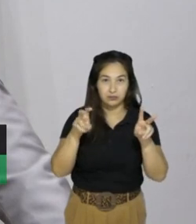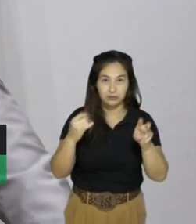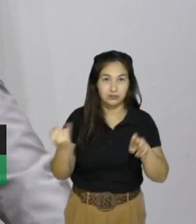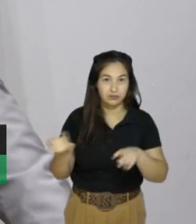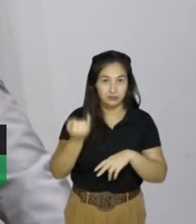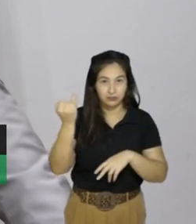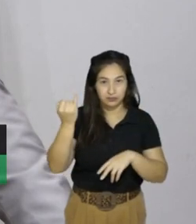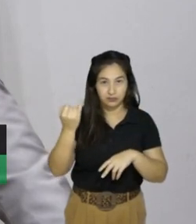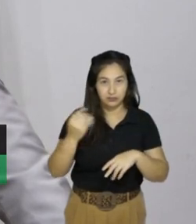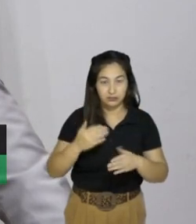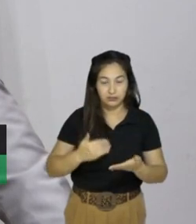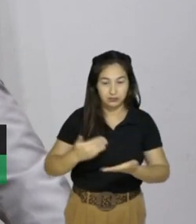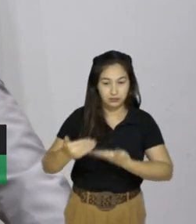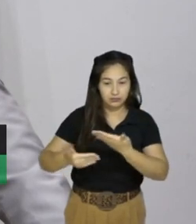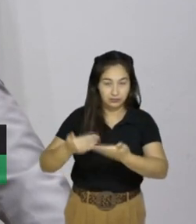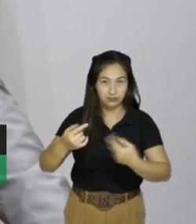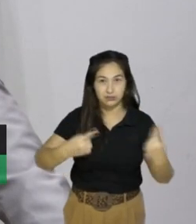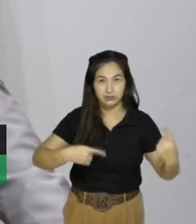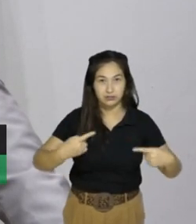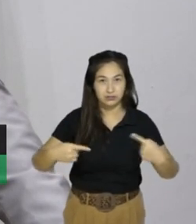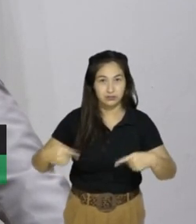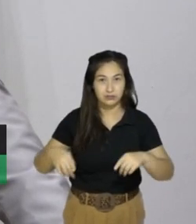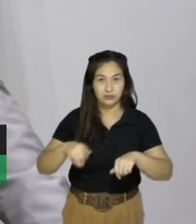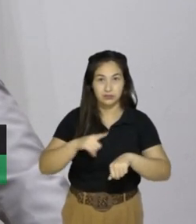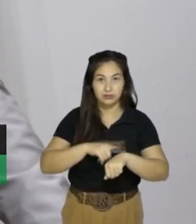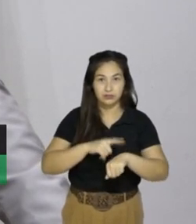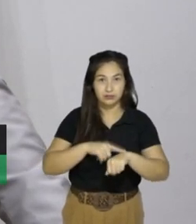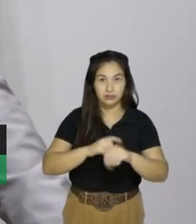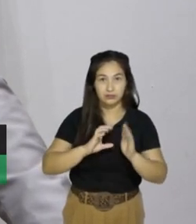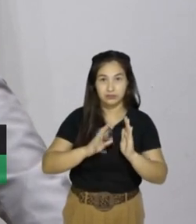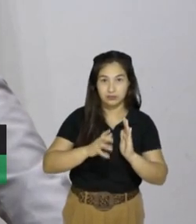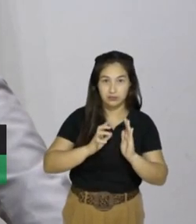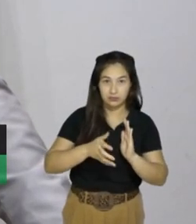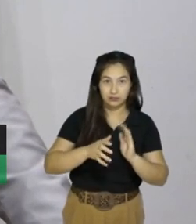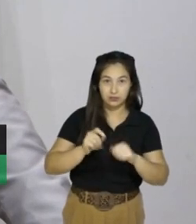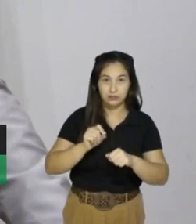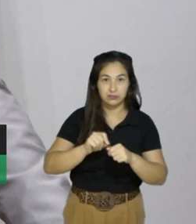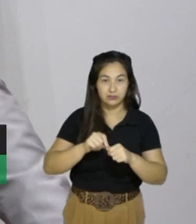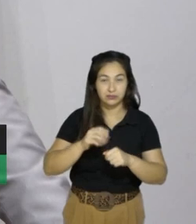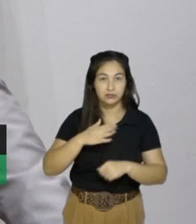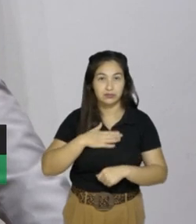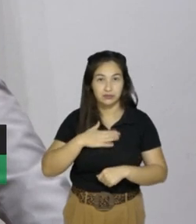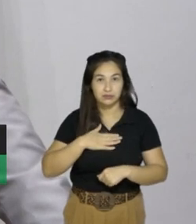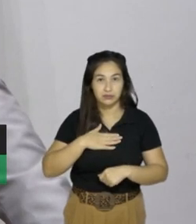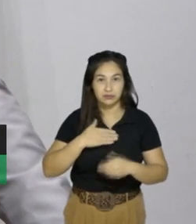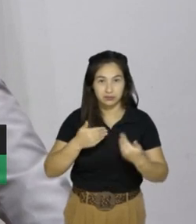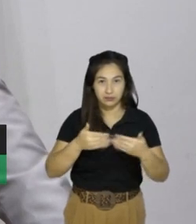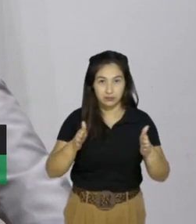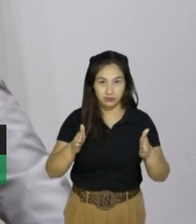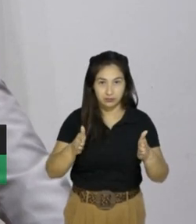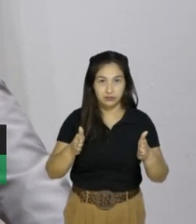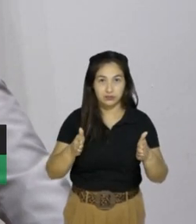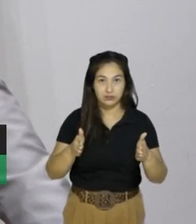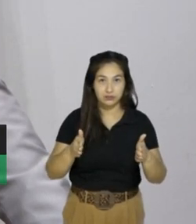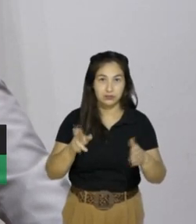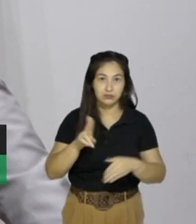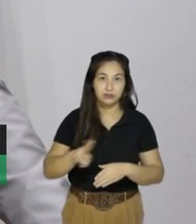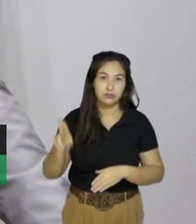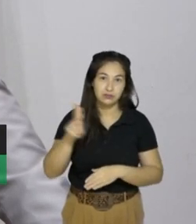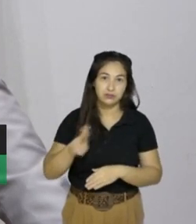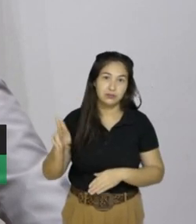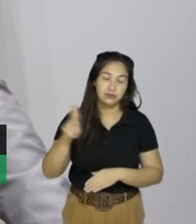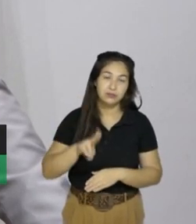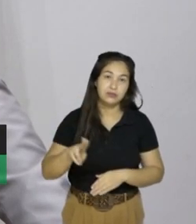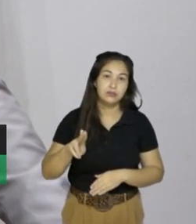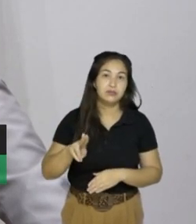discussão no momento dos horários dos partidos quero já fazer a minha a minha abertura ali que eu gostaria também de utilizar o horário do